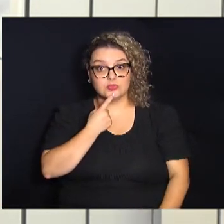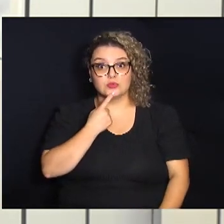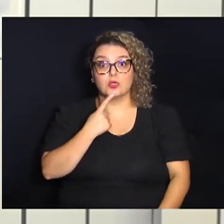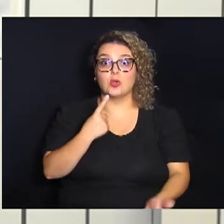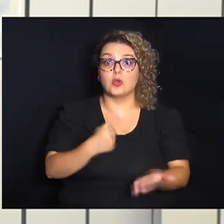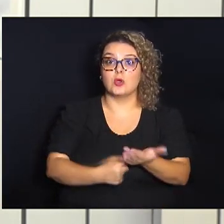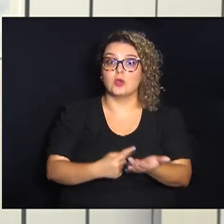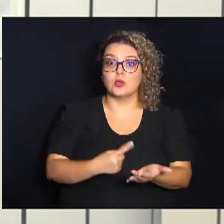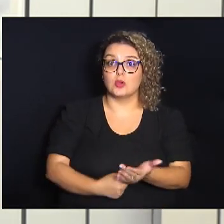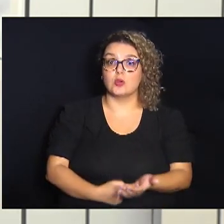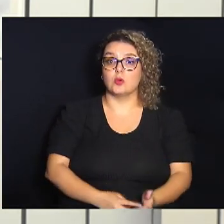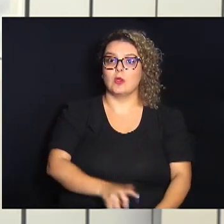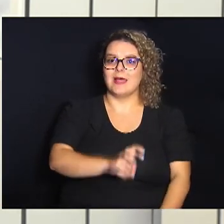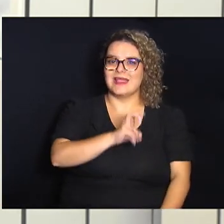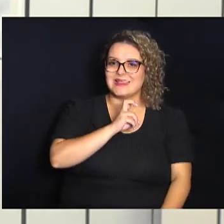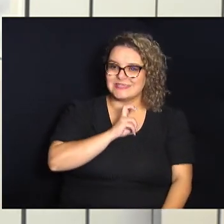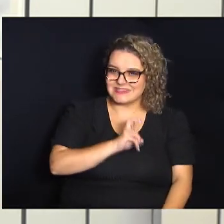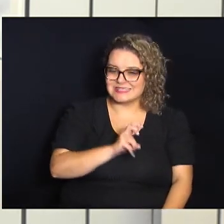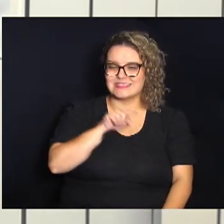confirmou